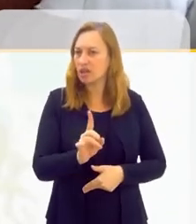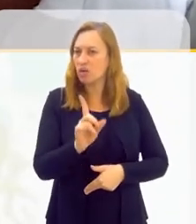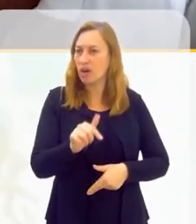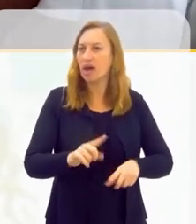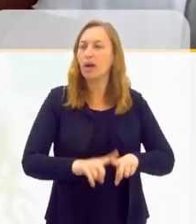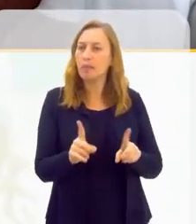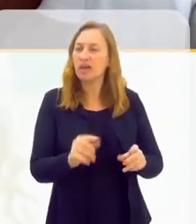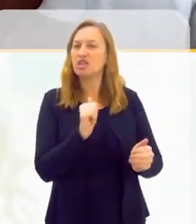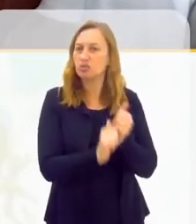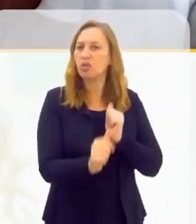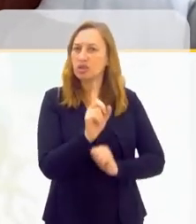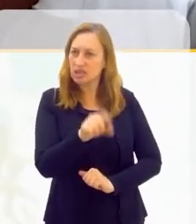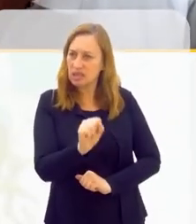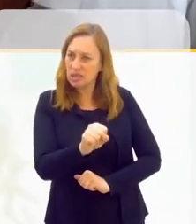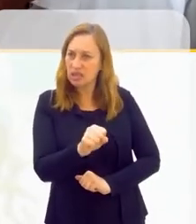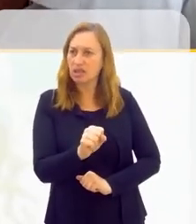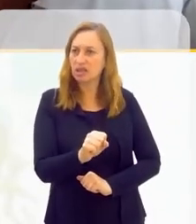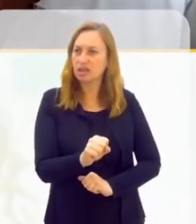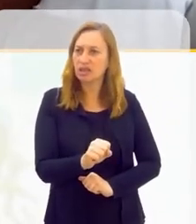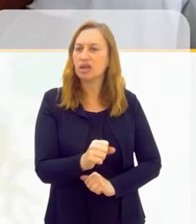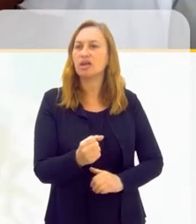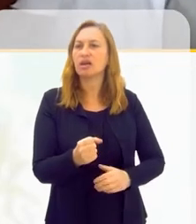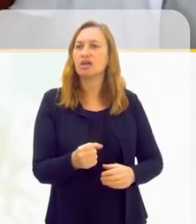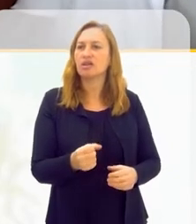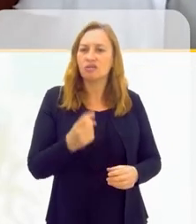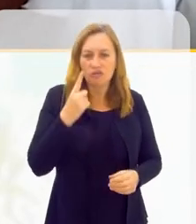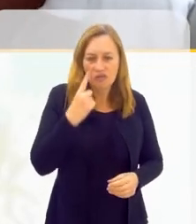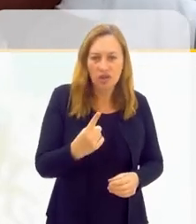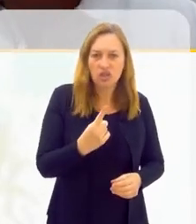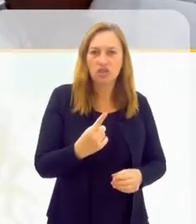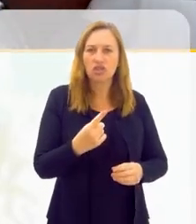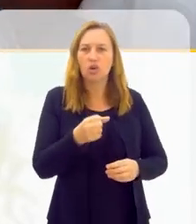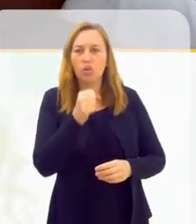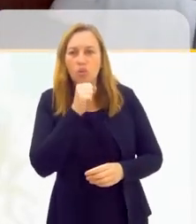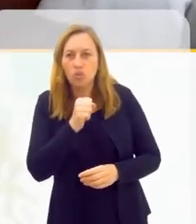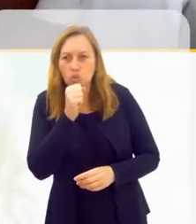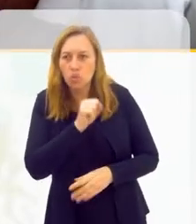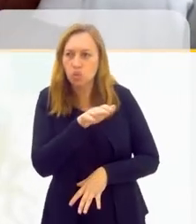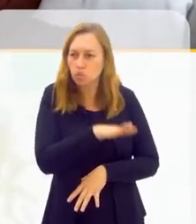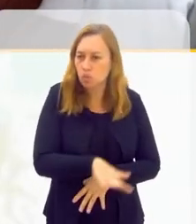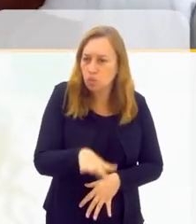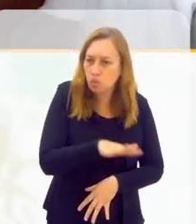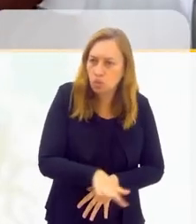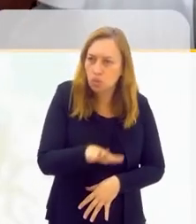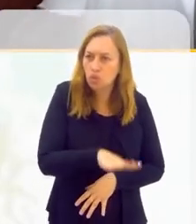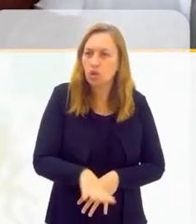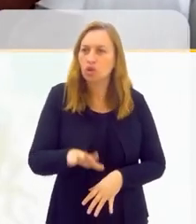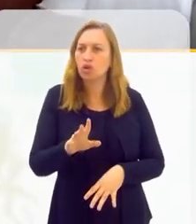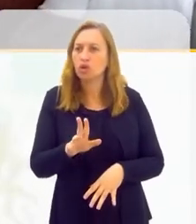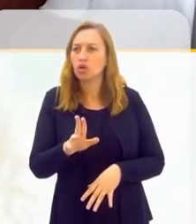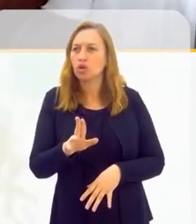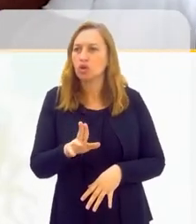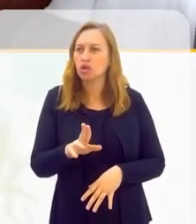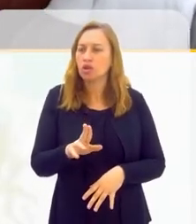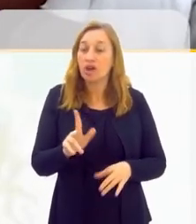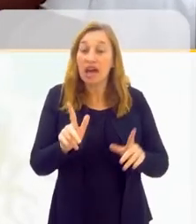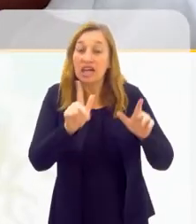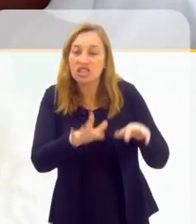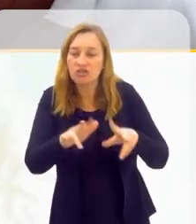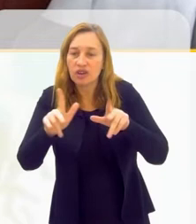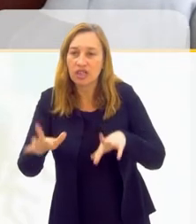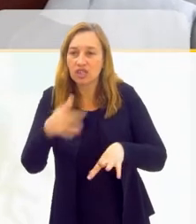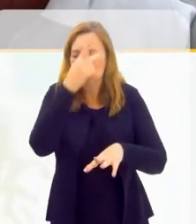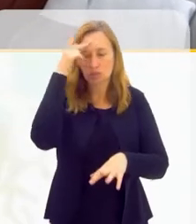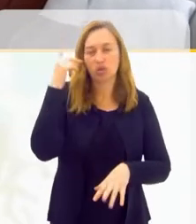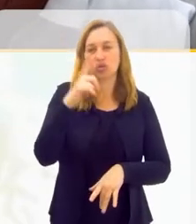mas no desporto já é assim. No desporto, ver a deficiência, ou ver o idoso, ou ver a criança, não é mais do que ver a diferença